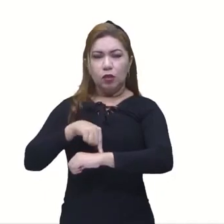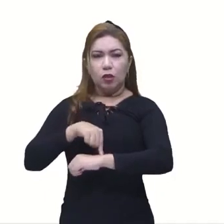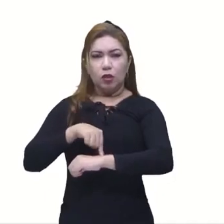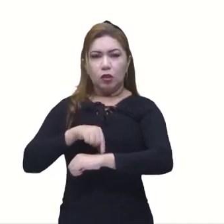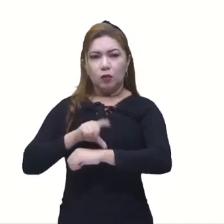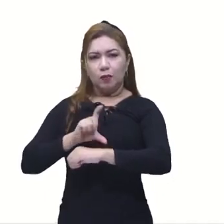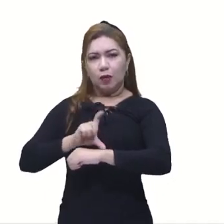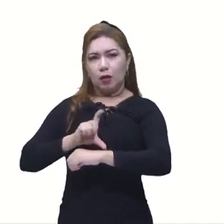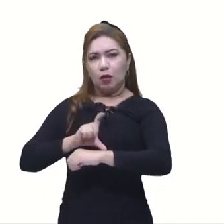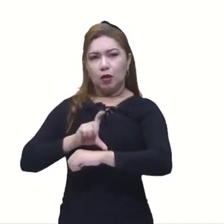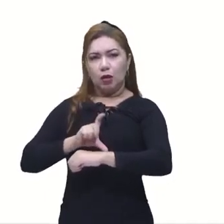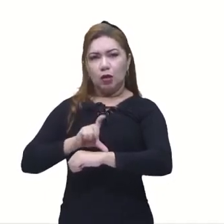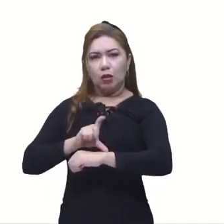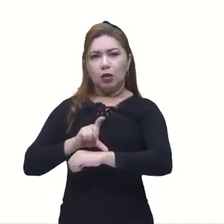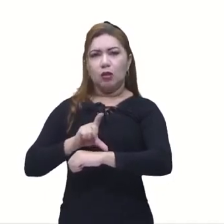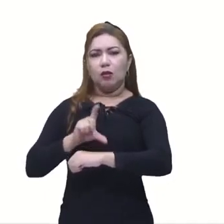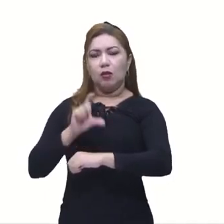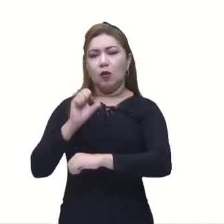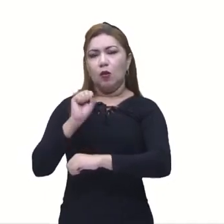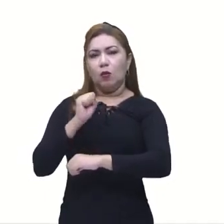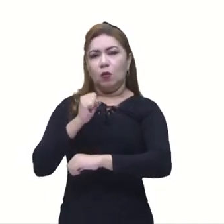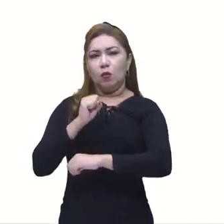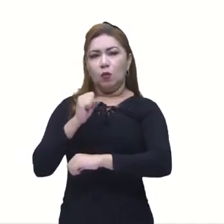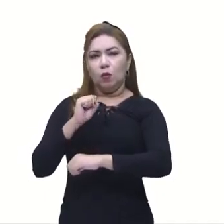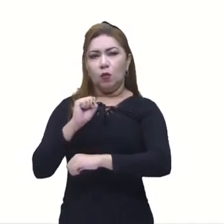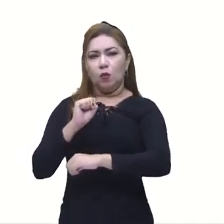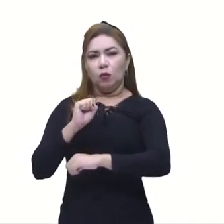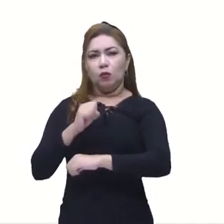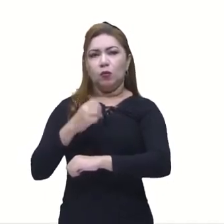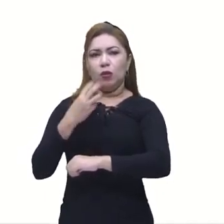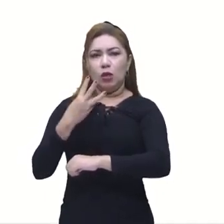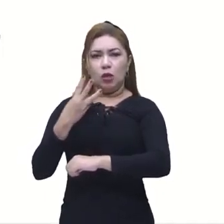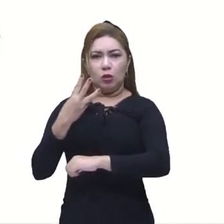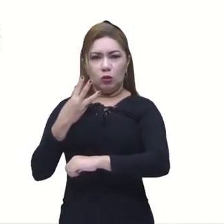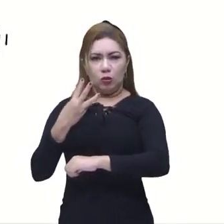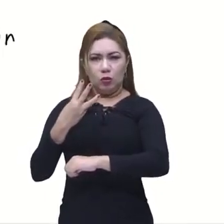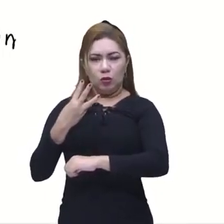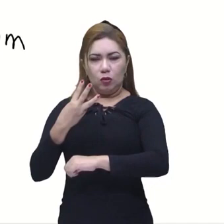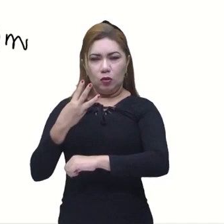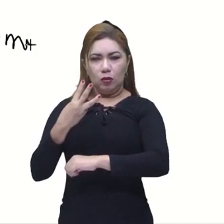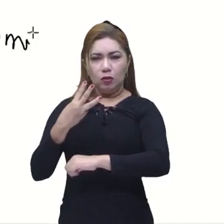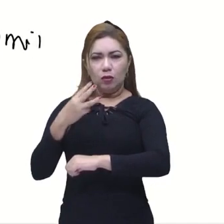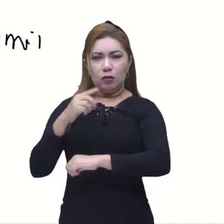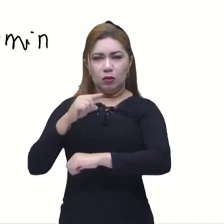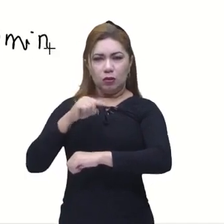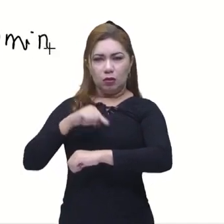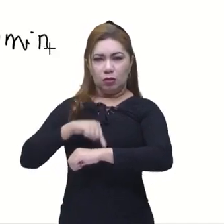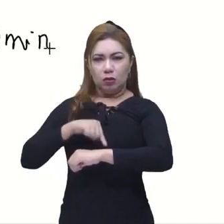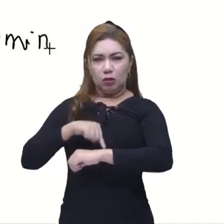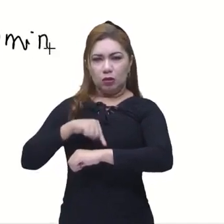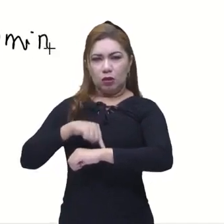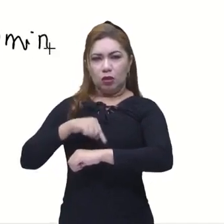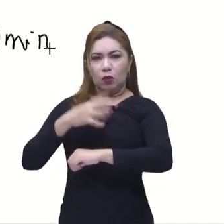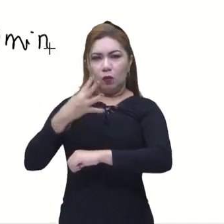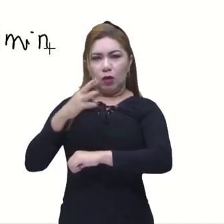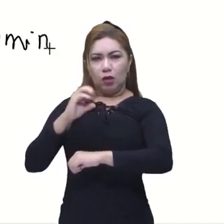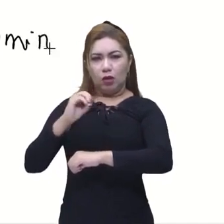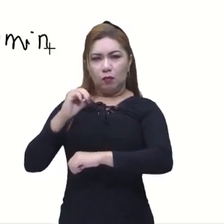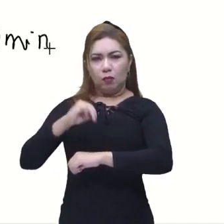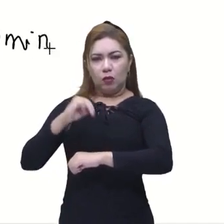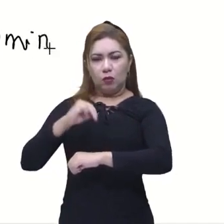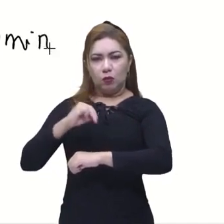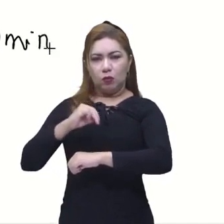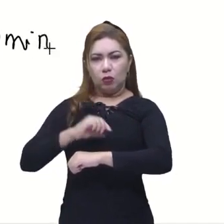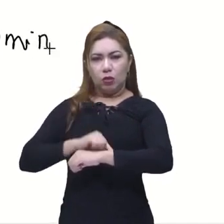8 representa quantos minutos? 40. Então, são 3 horas e 40 minutos. Quantos